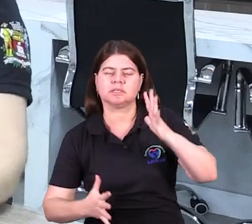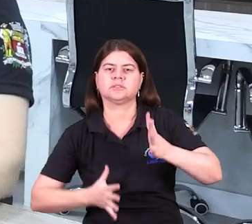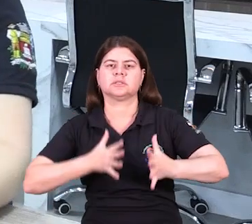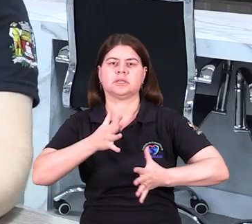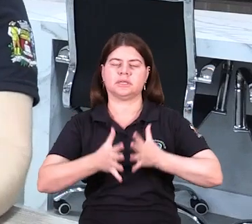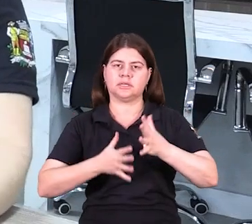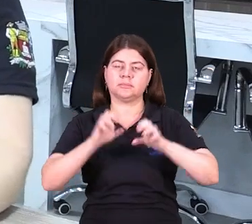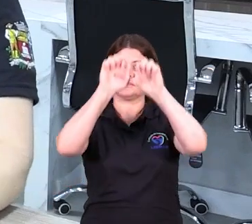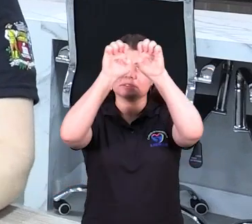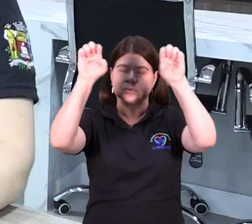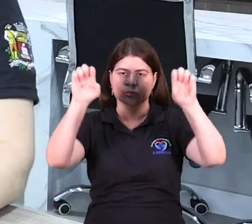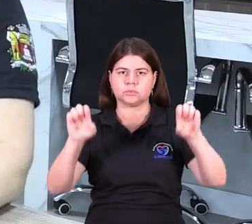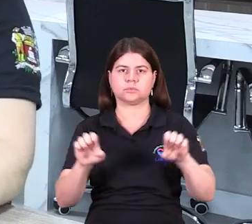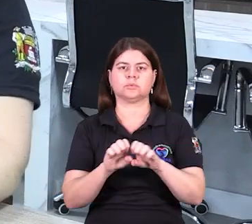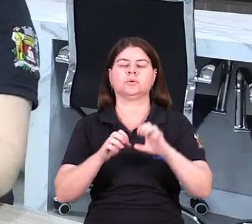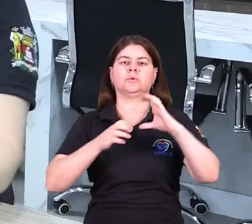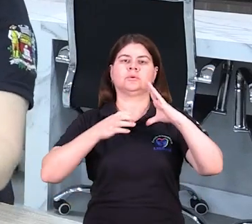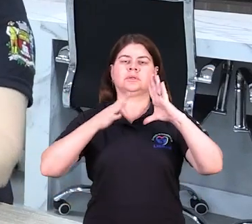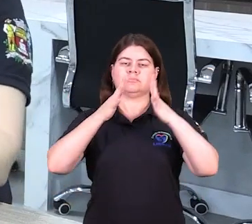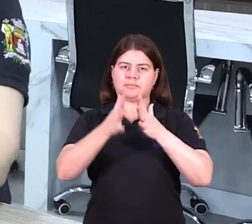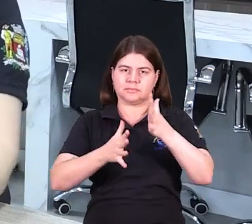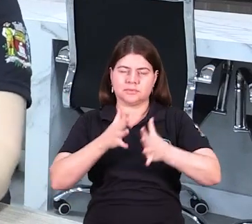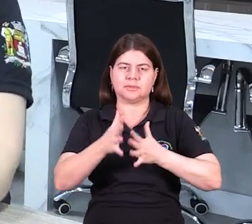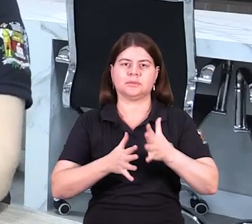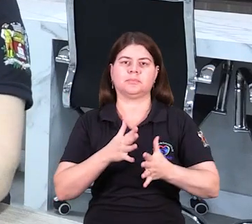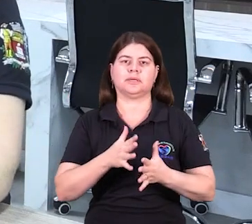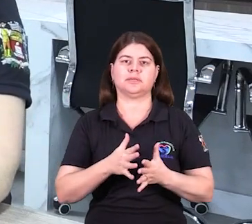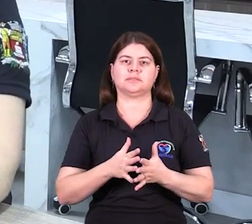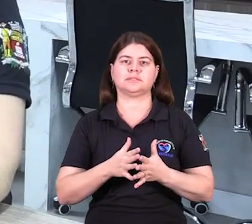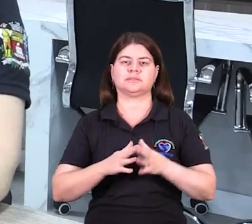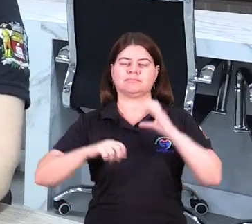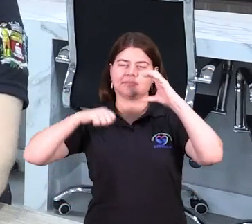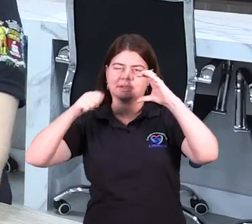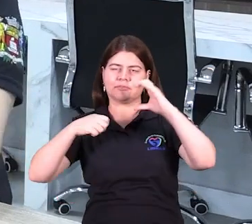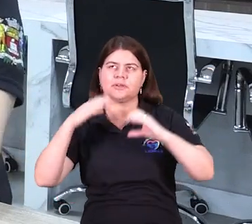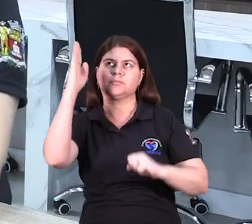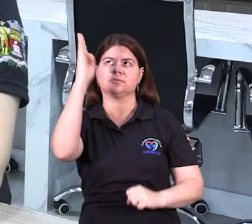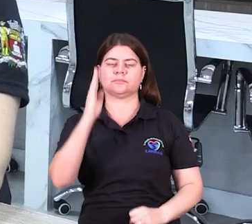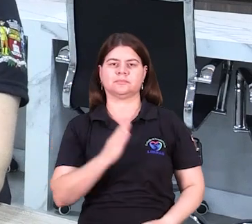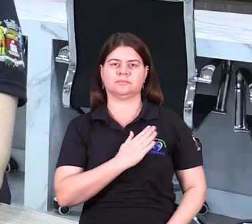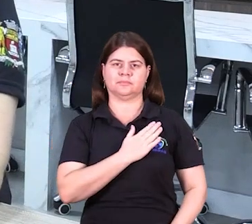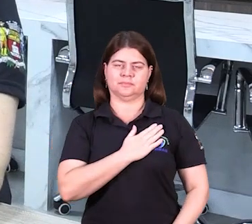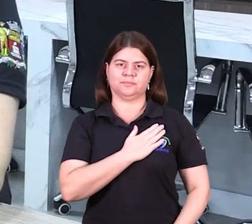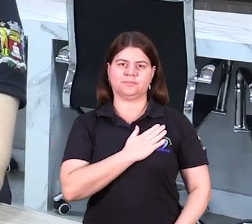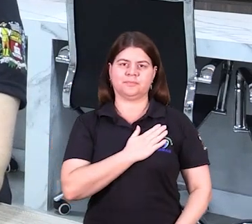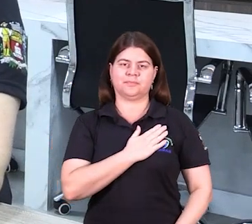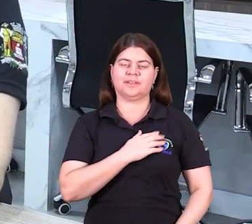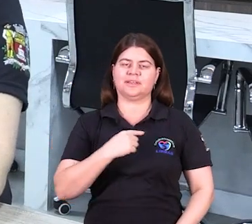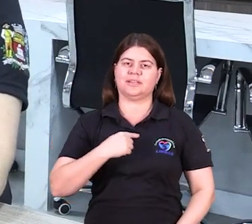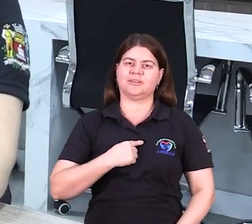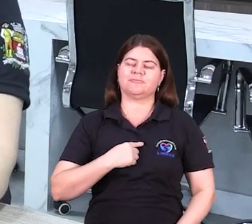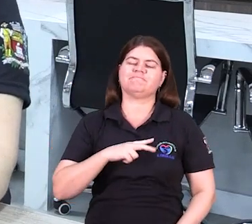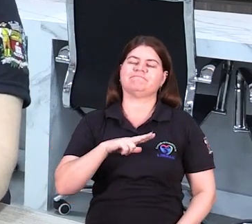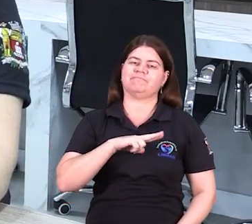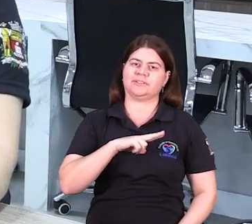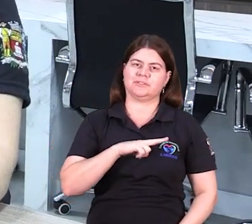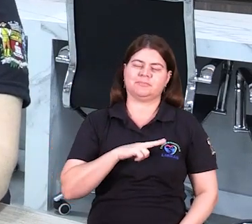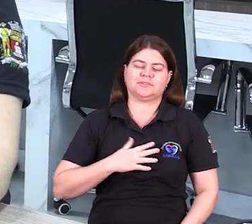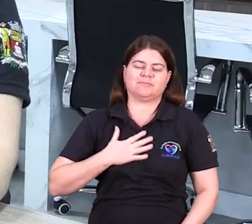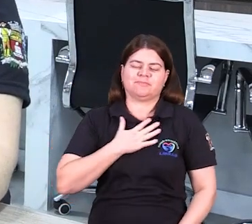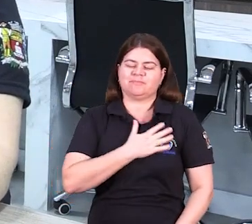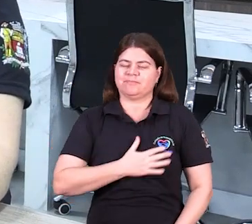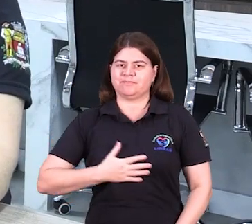características, regramento, estrutura da Libras, a gente gravou o hino e, assim, eu particularmente gostei muito